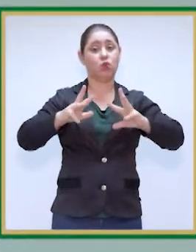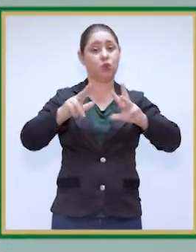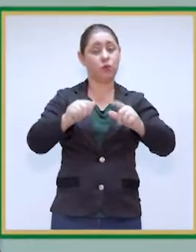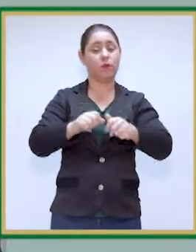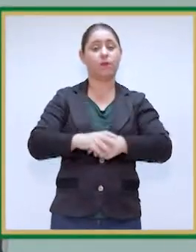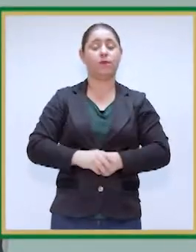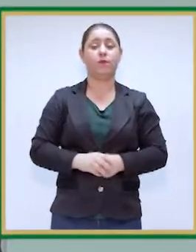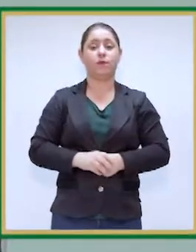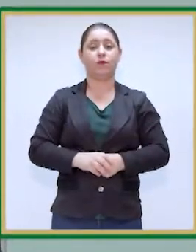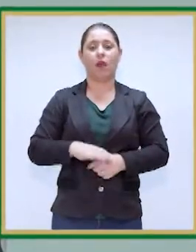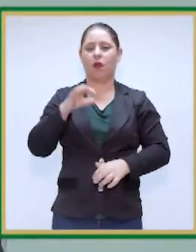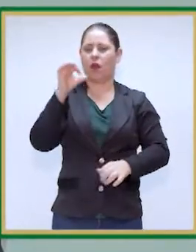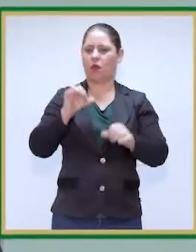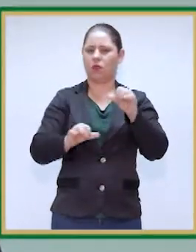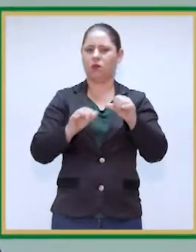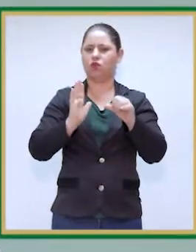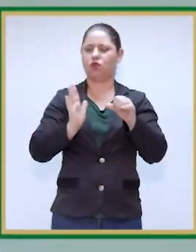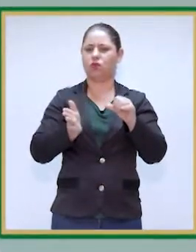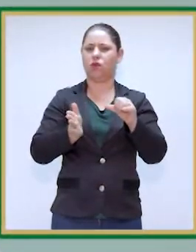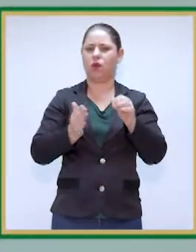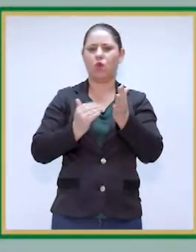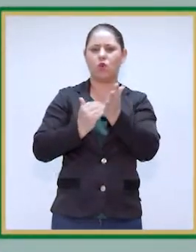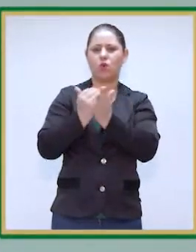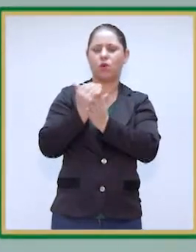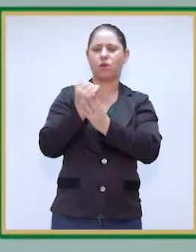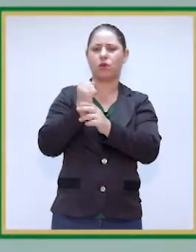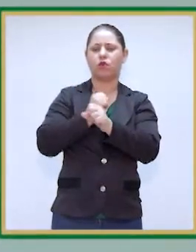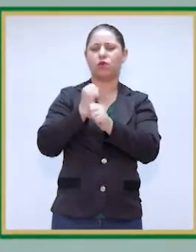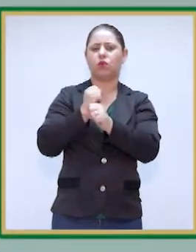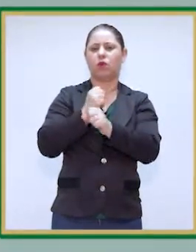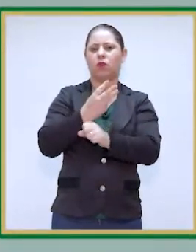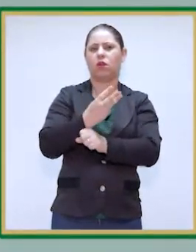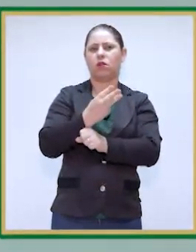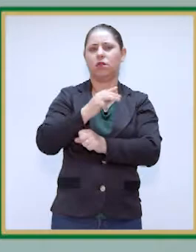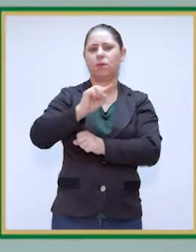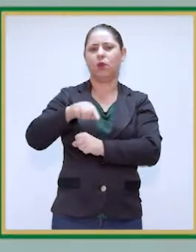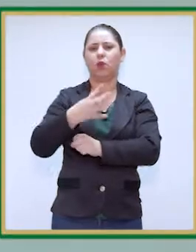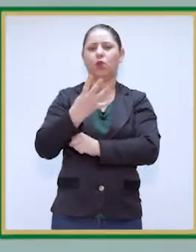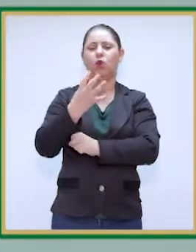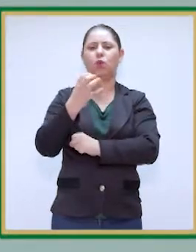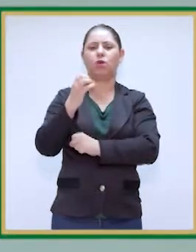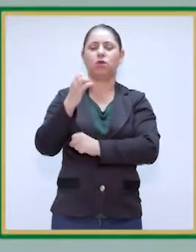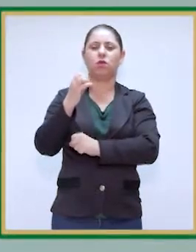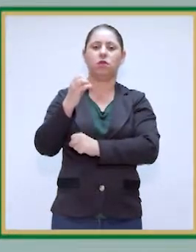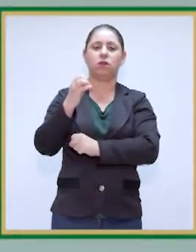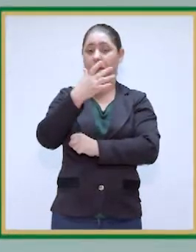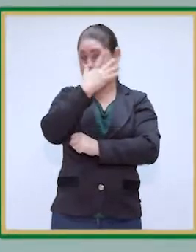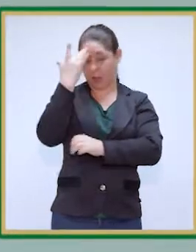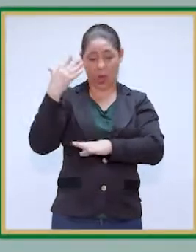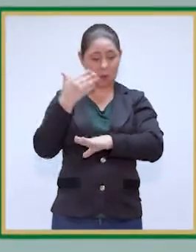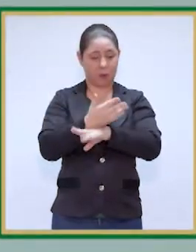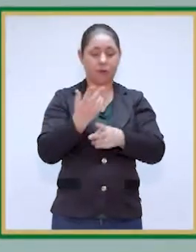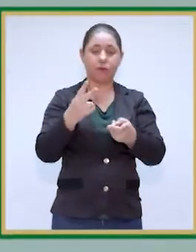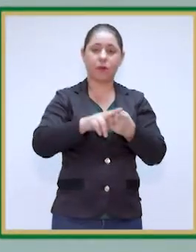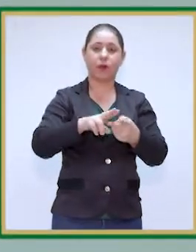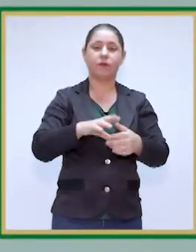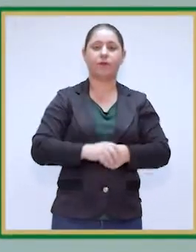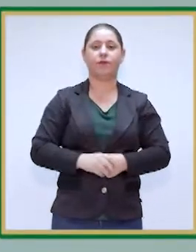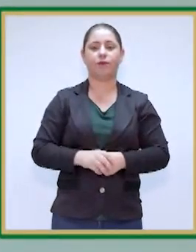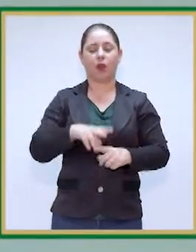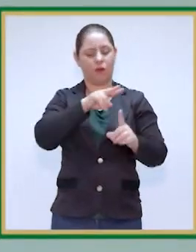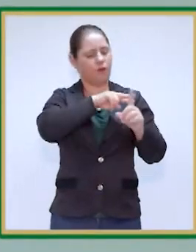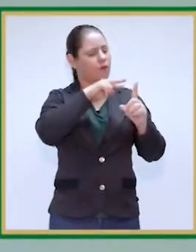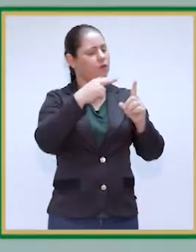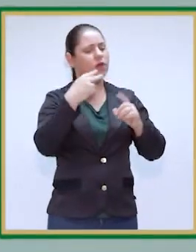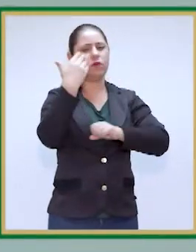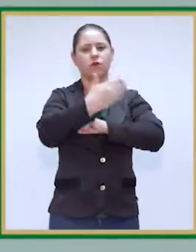conjunto. Então, a gente já analisou, desde o começo do ano, aproximadamente 3.400 entradas. E na visão da